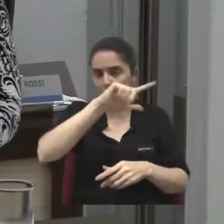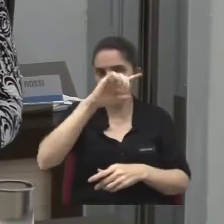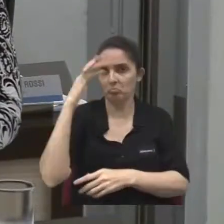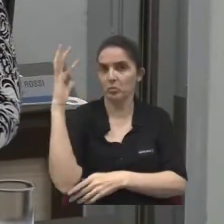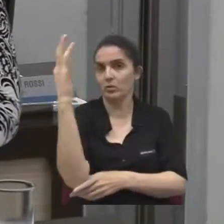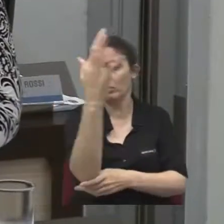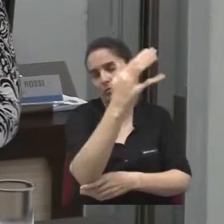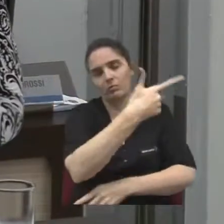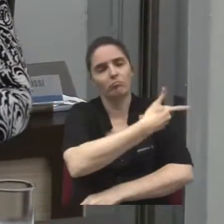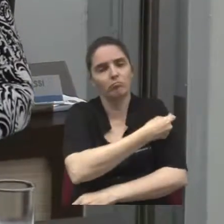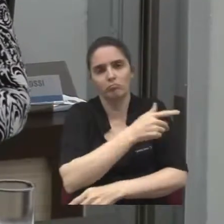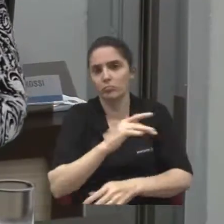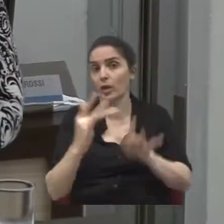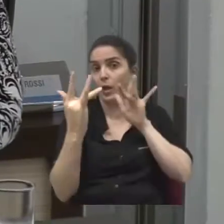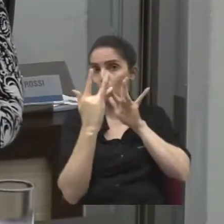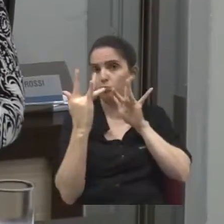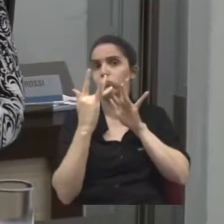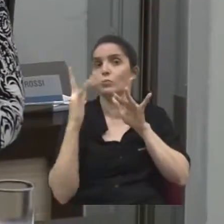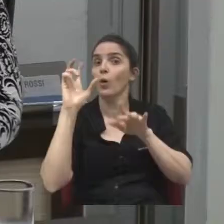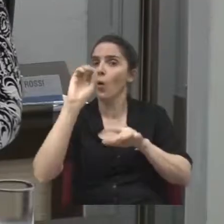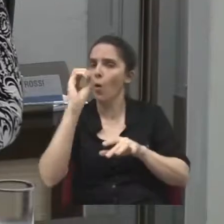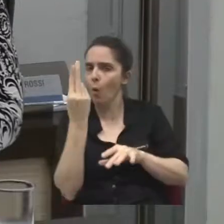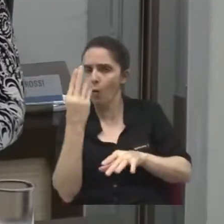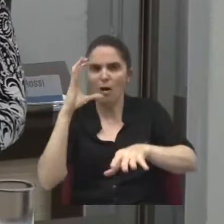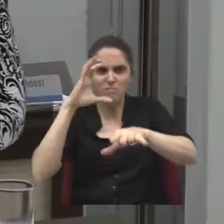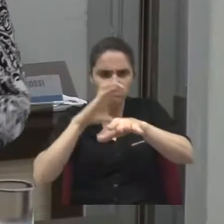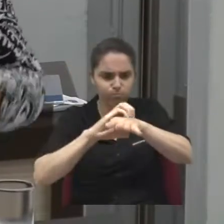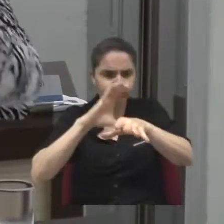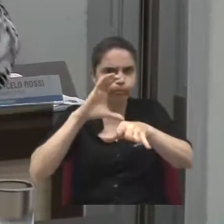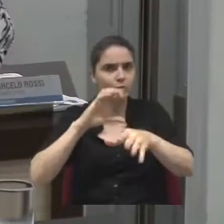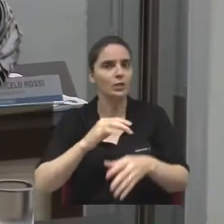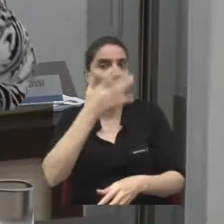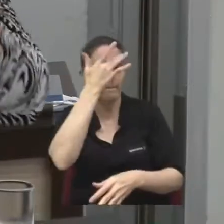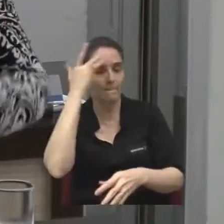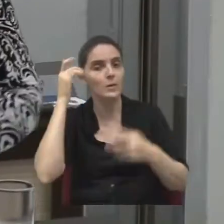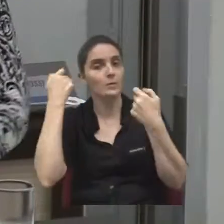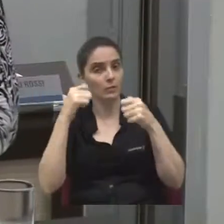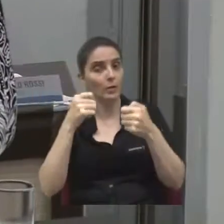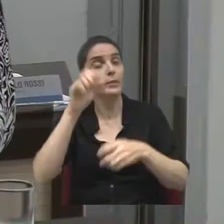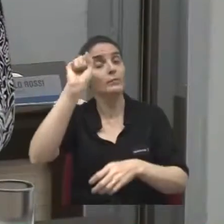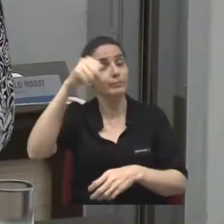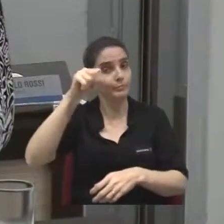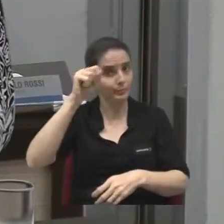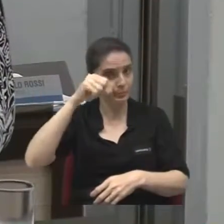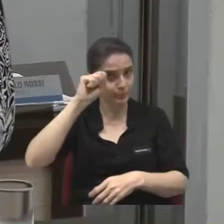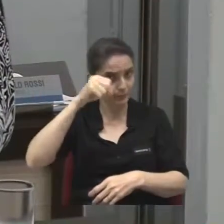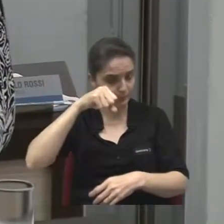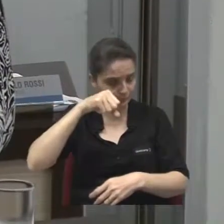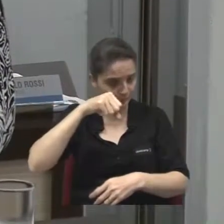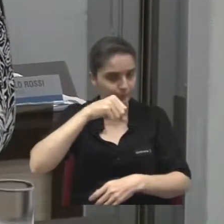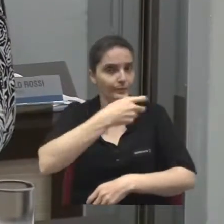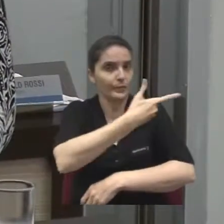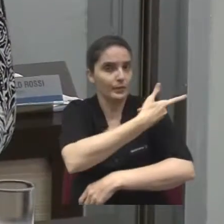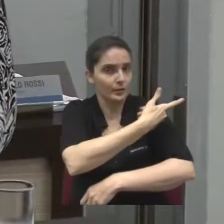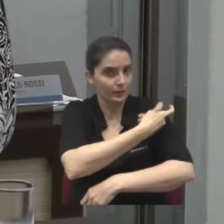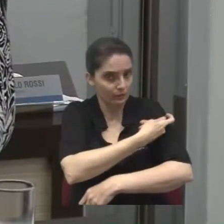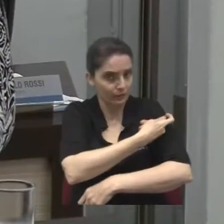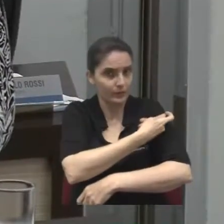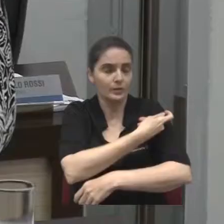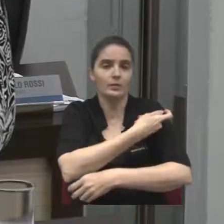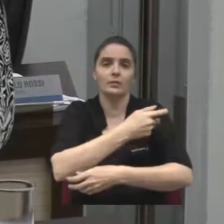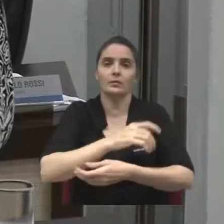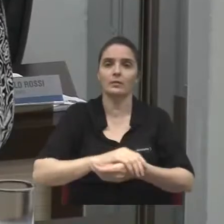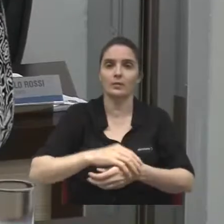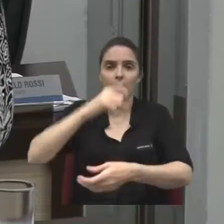com eles, ou mordida com eles, a pessoa tem que, sim, ser realizado a vacinação e o soro